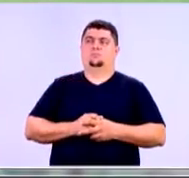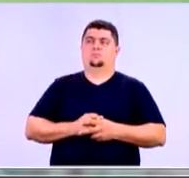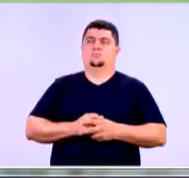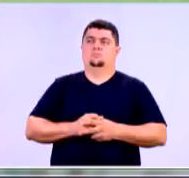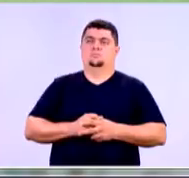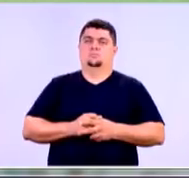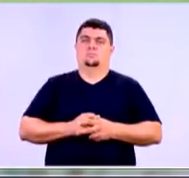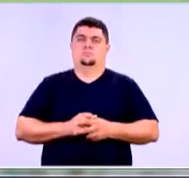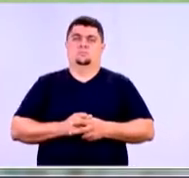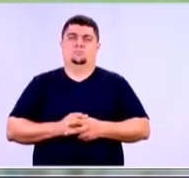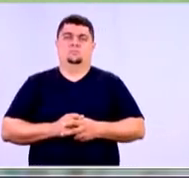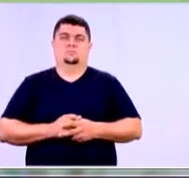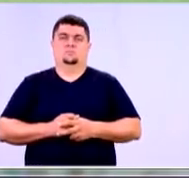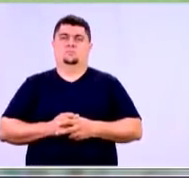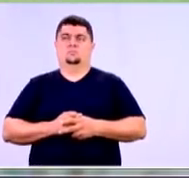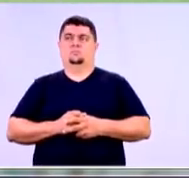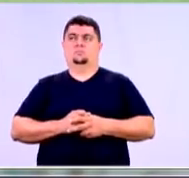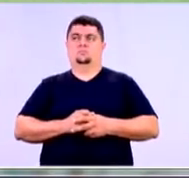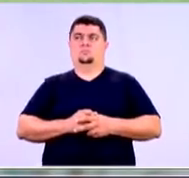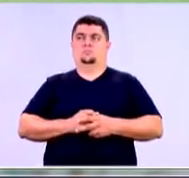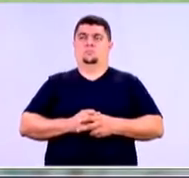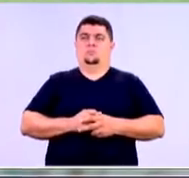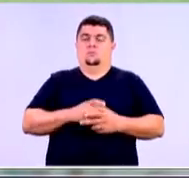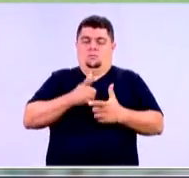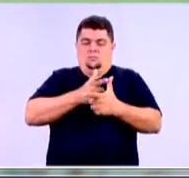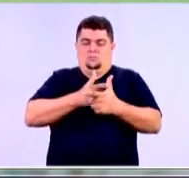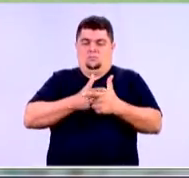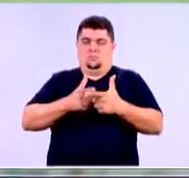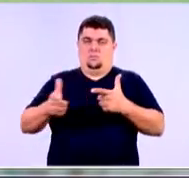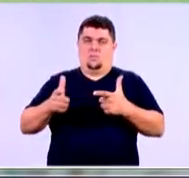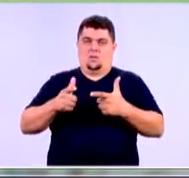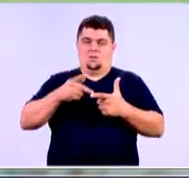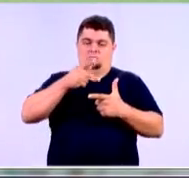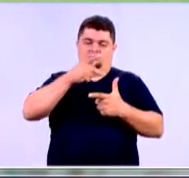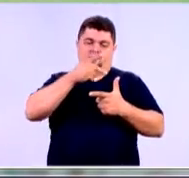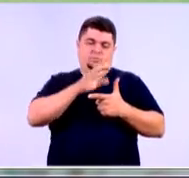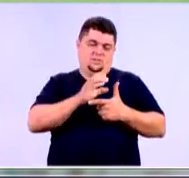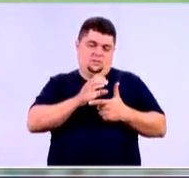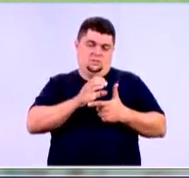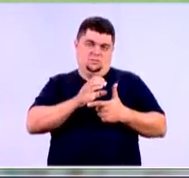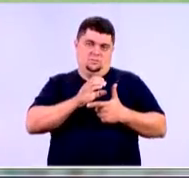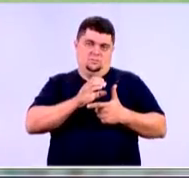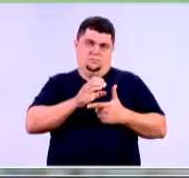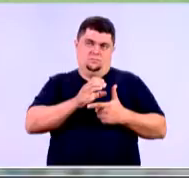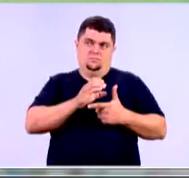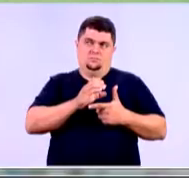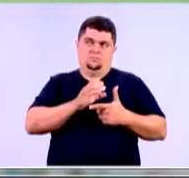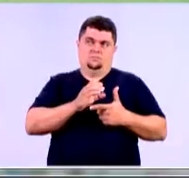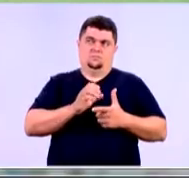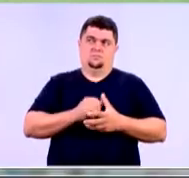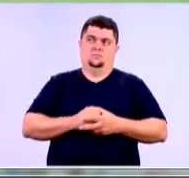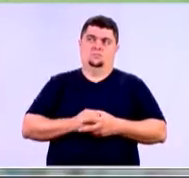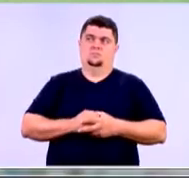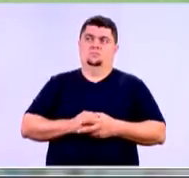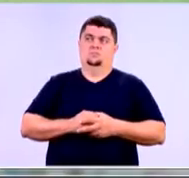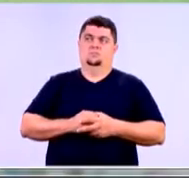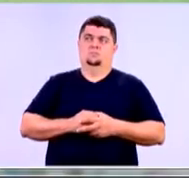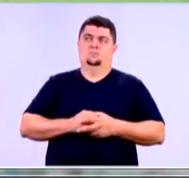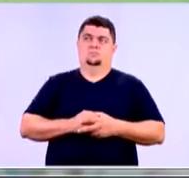professor? Exatamente. Dividido pelos passivo circulante, 210 mil,